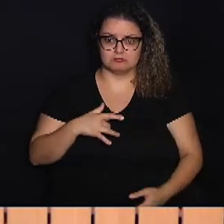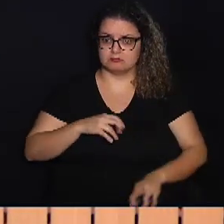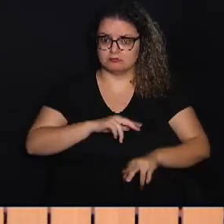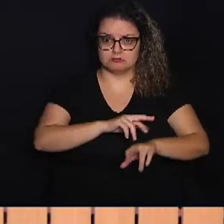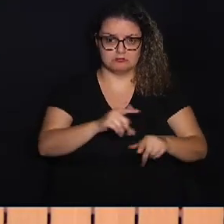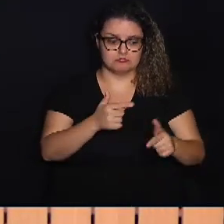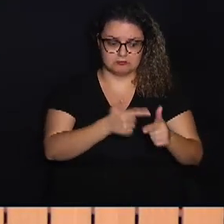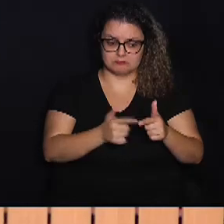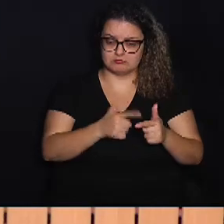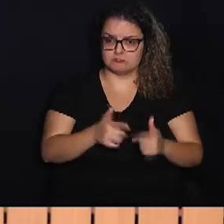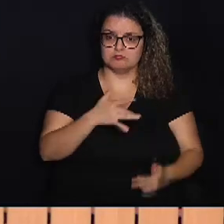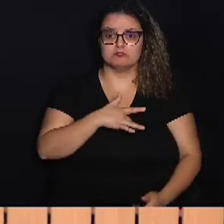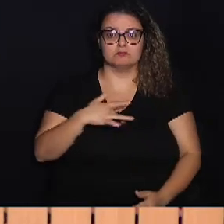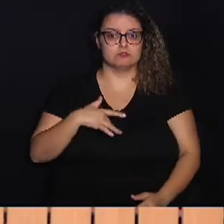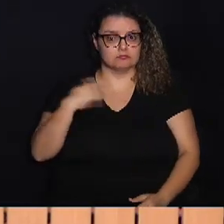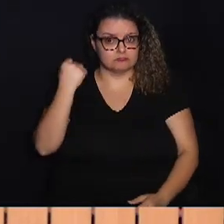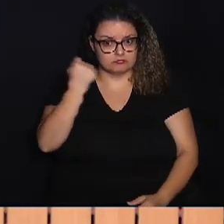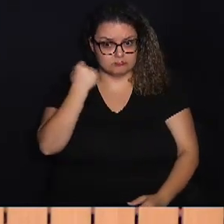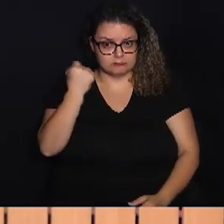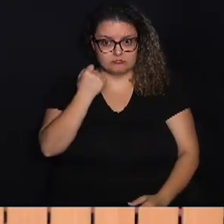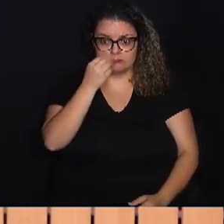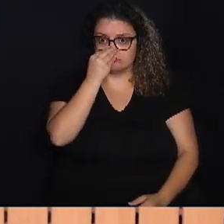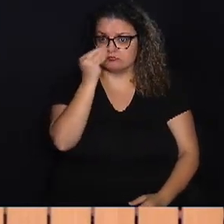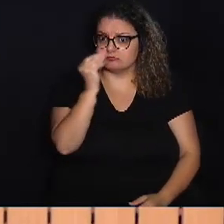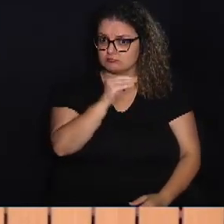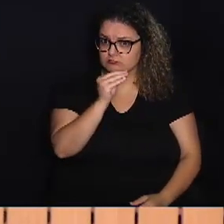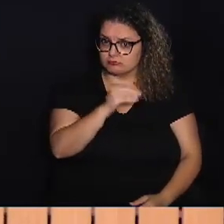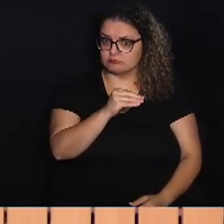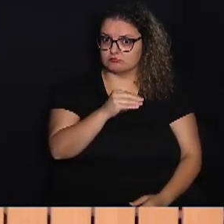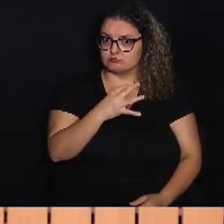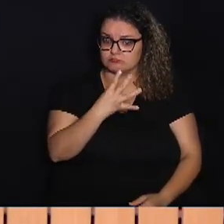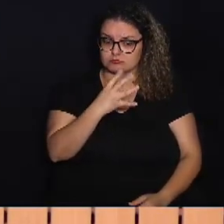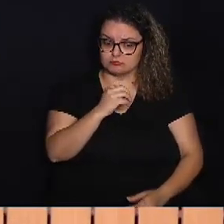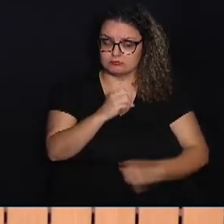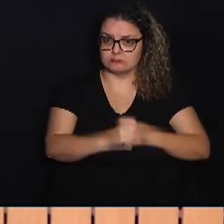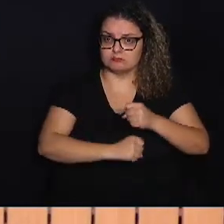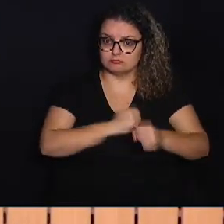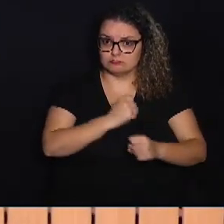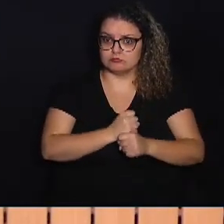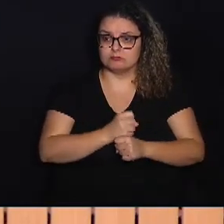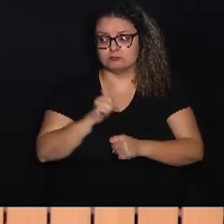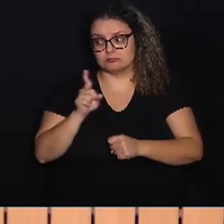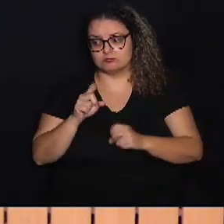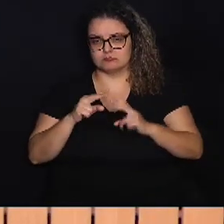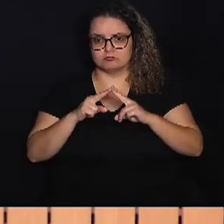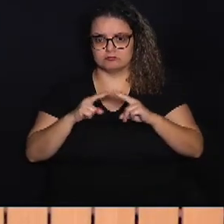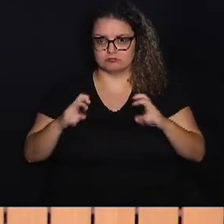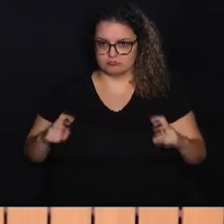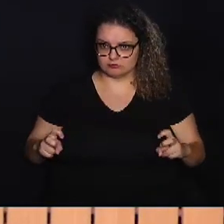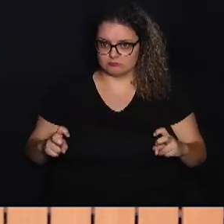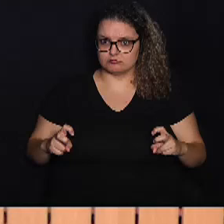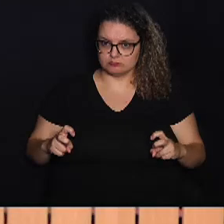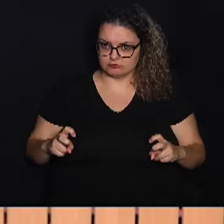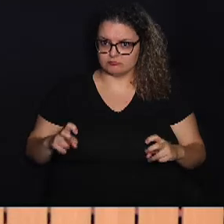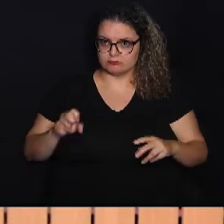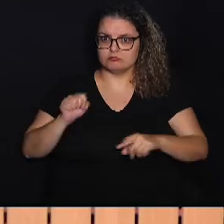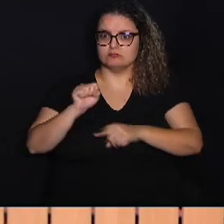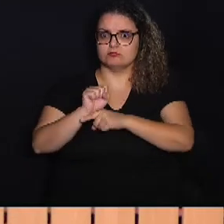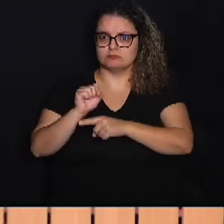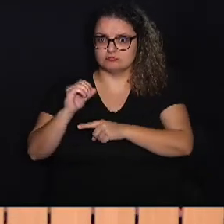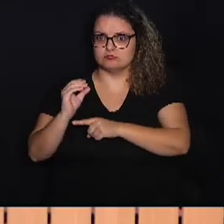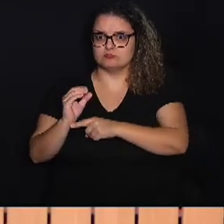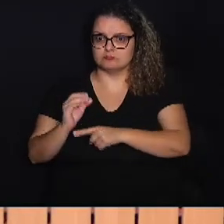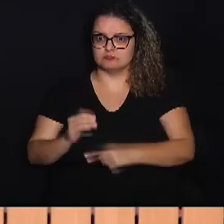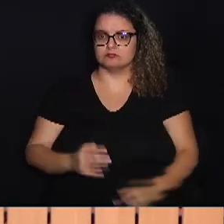problemas de saúde graves negligenciados em Florianópolis Santa Catarina Sônia foi mantida